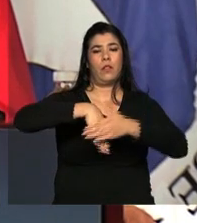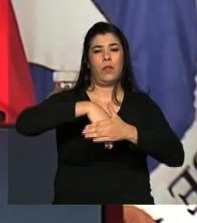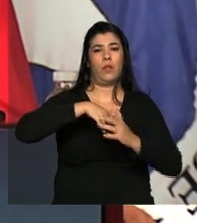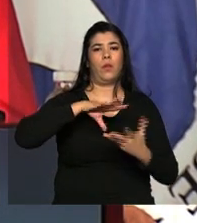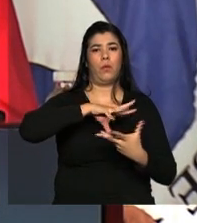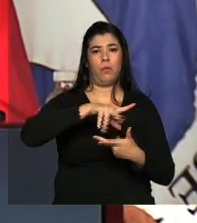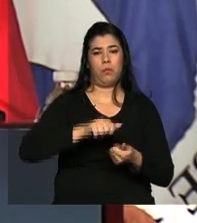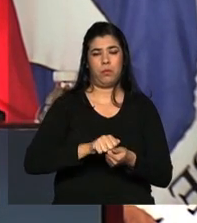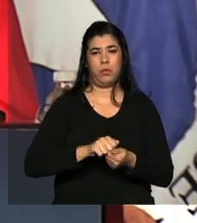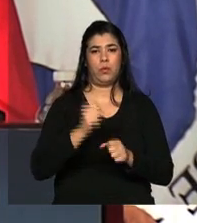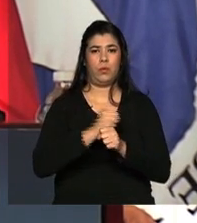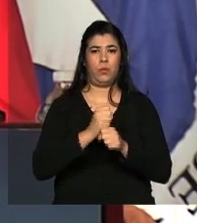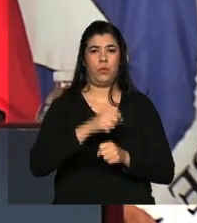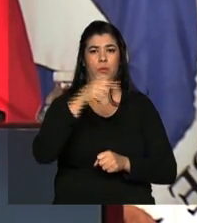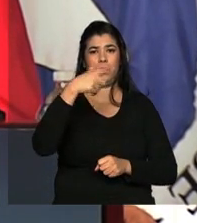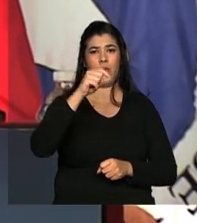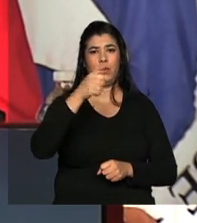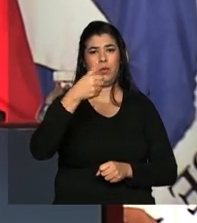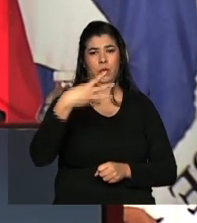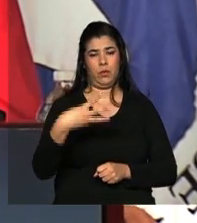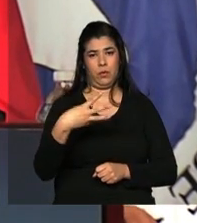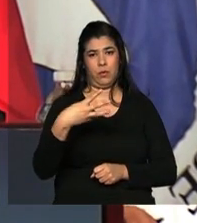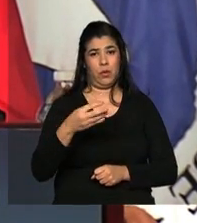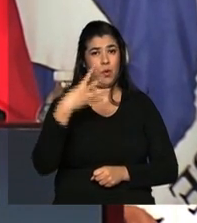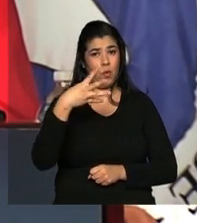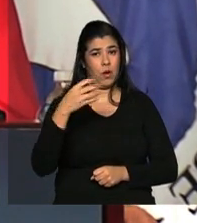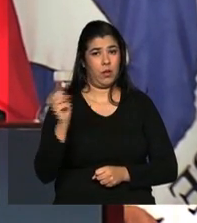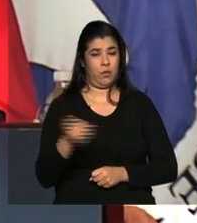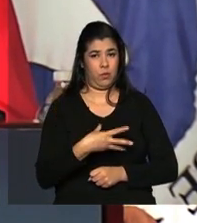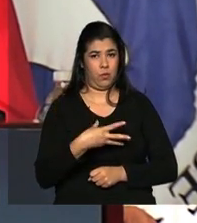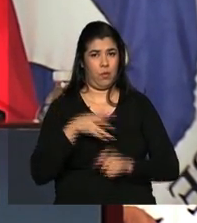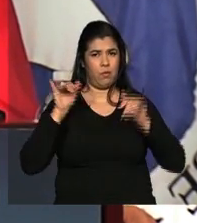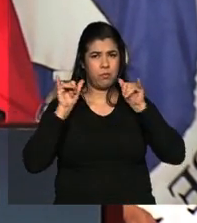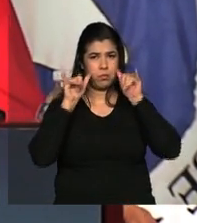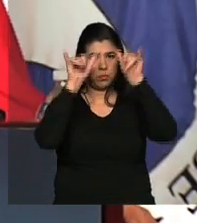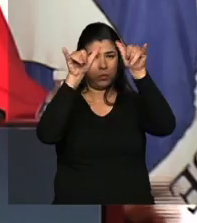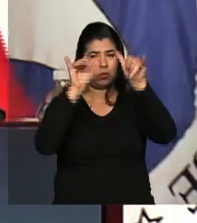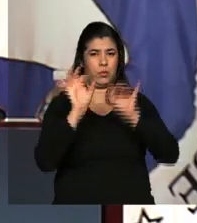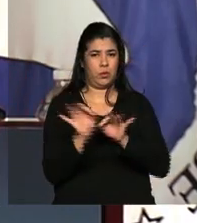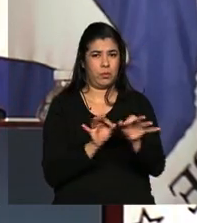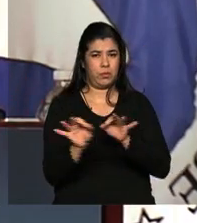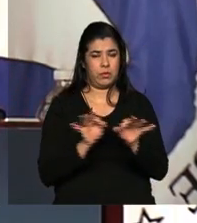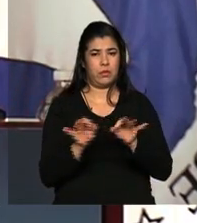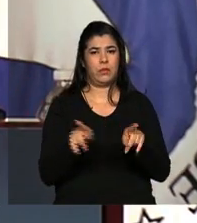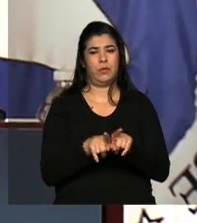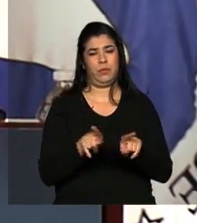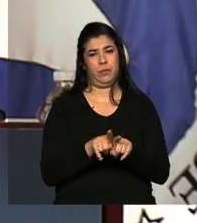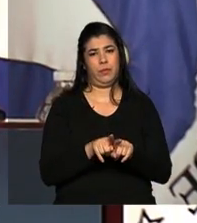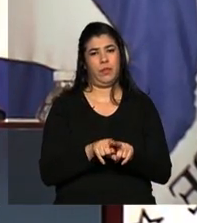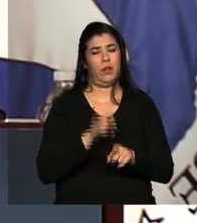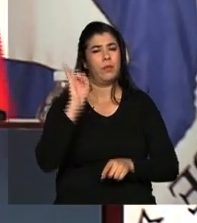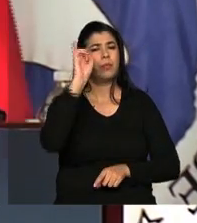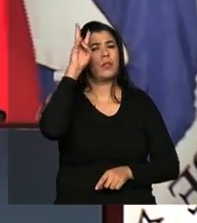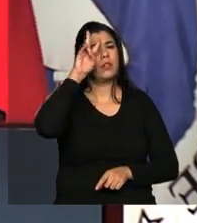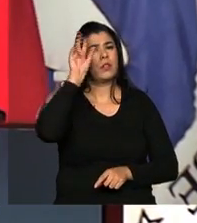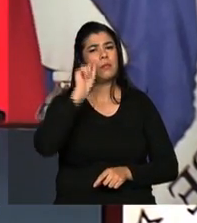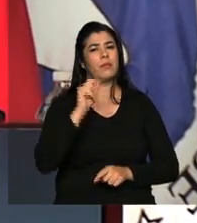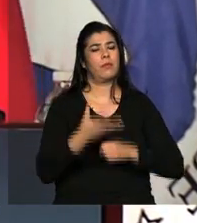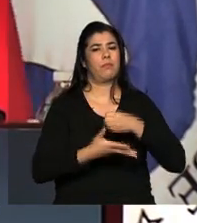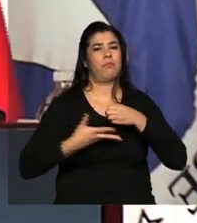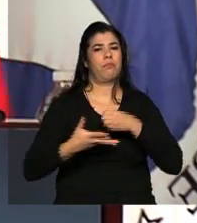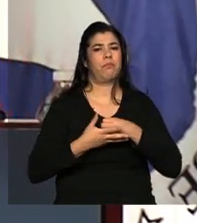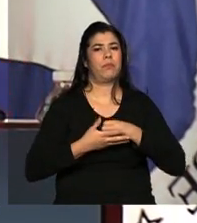4 novos aeroportos já estão planejados. Vale lembrar ainda, com base no sucesso